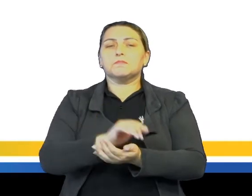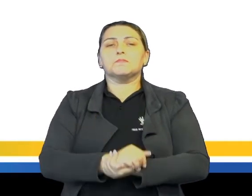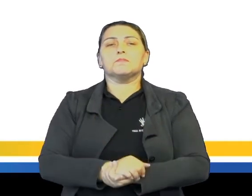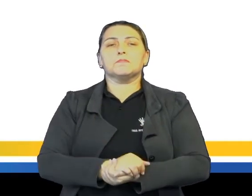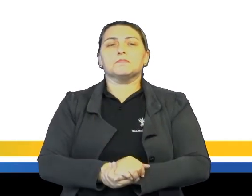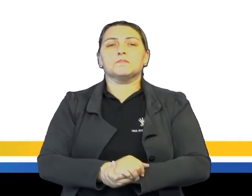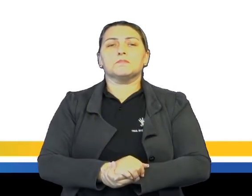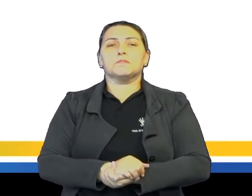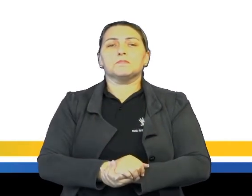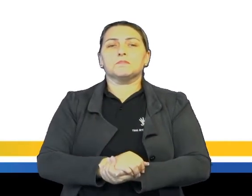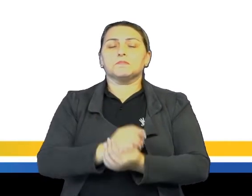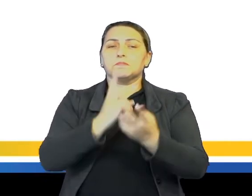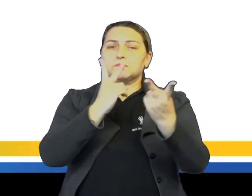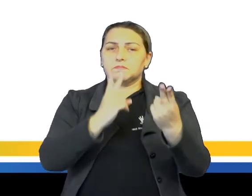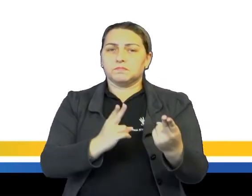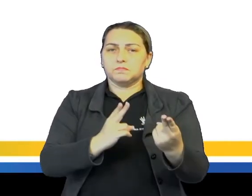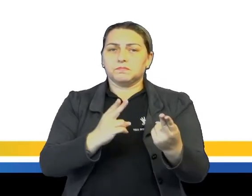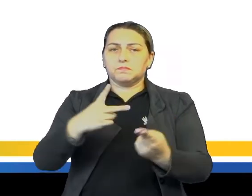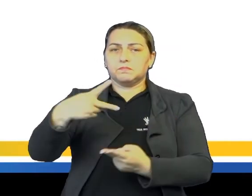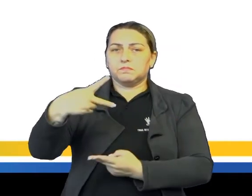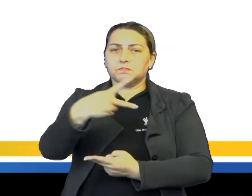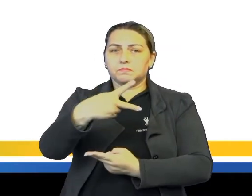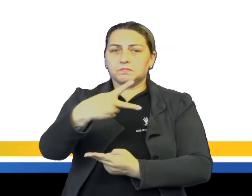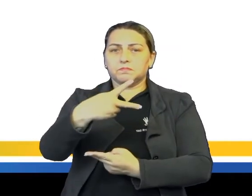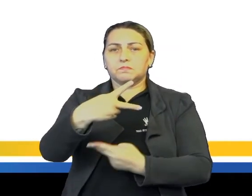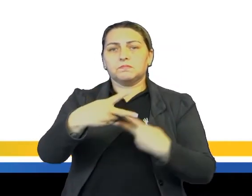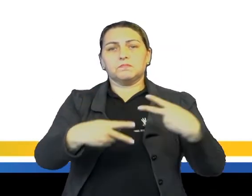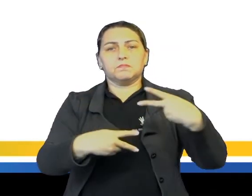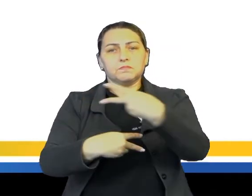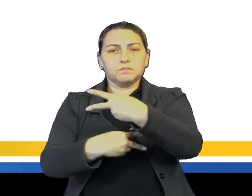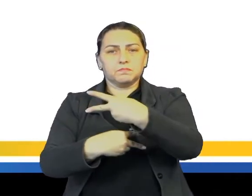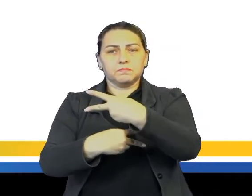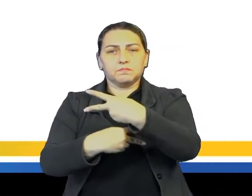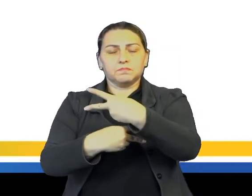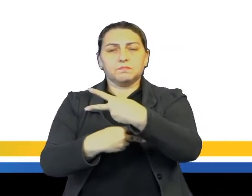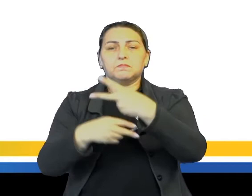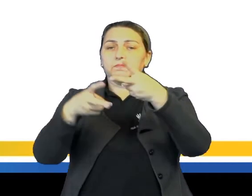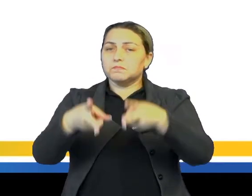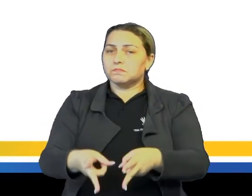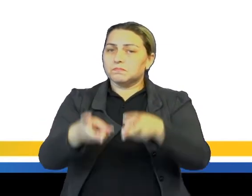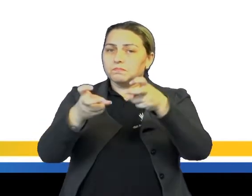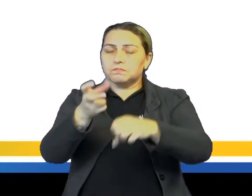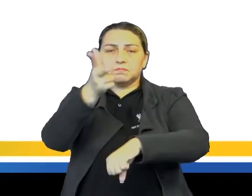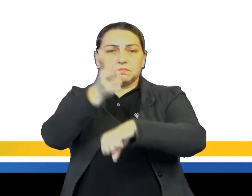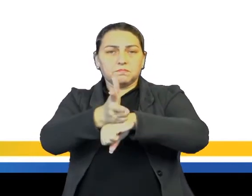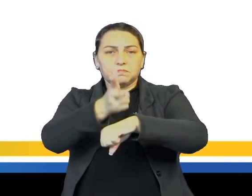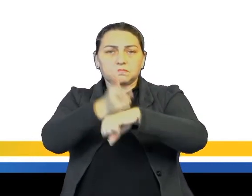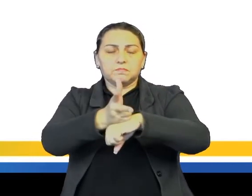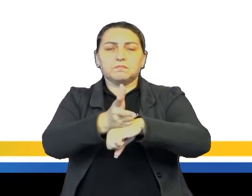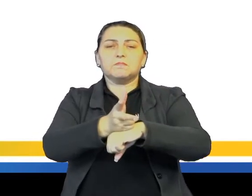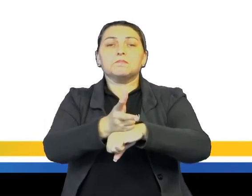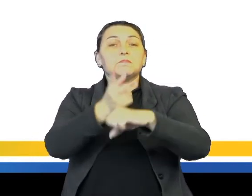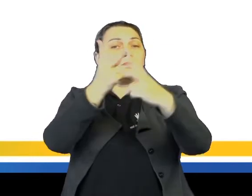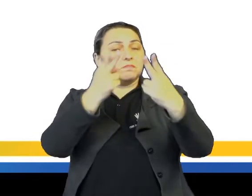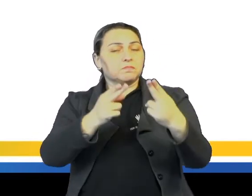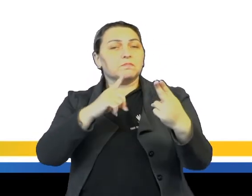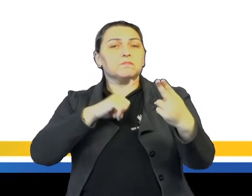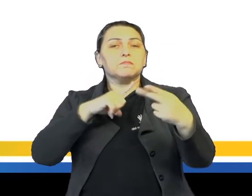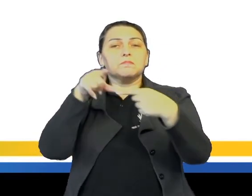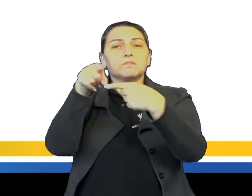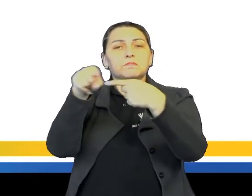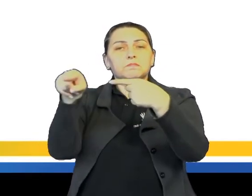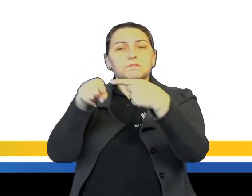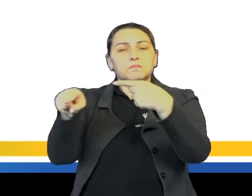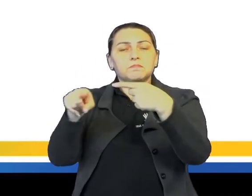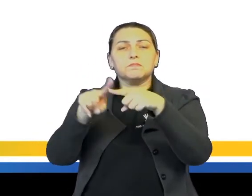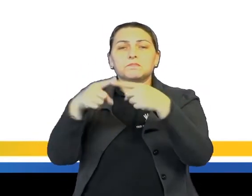É o símbolo de igual, maior e menor. Percebam aí no vídeo que o igual ele tem 2